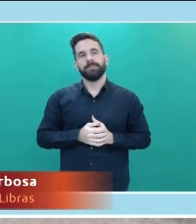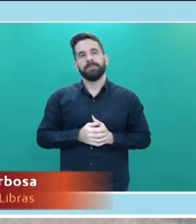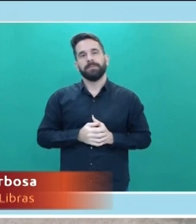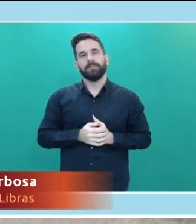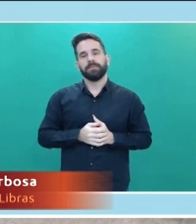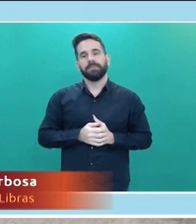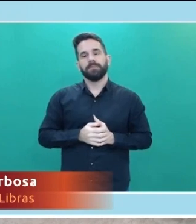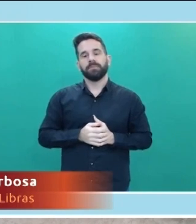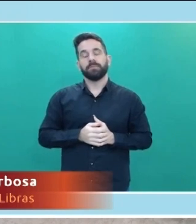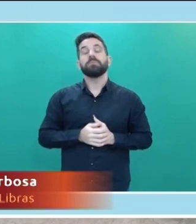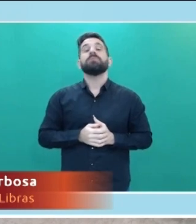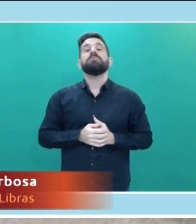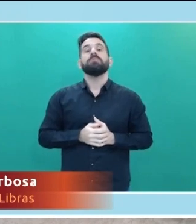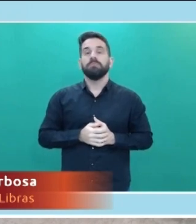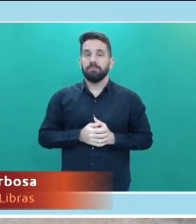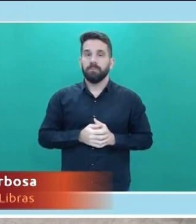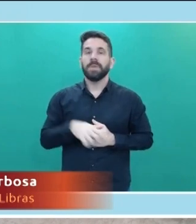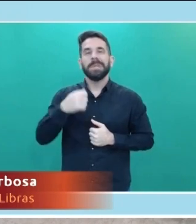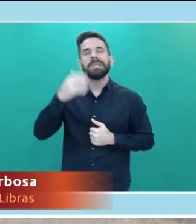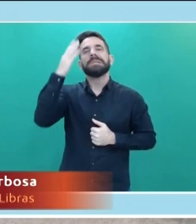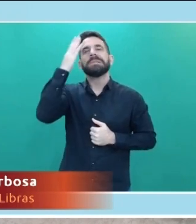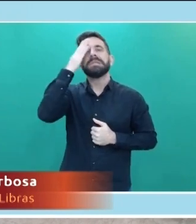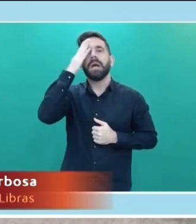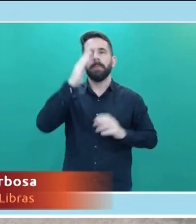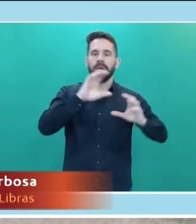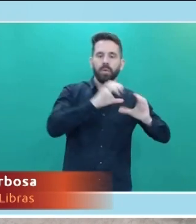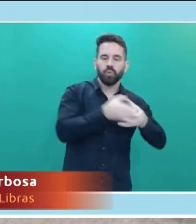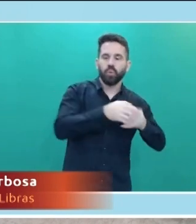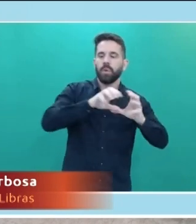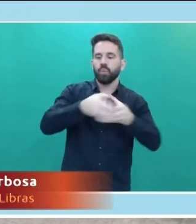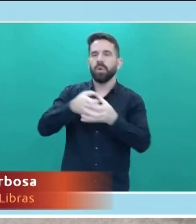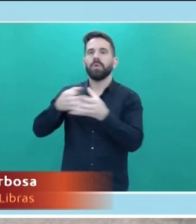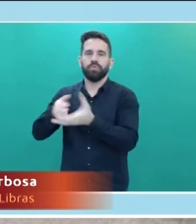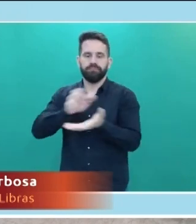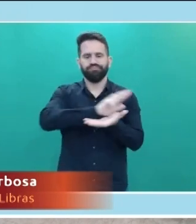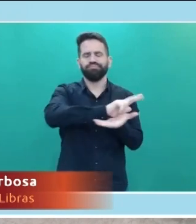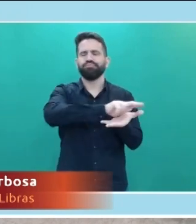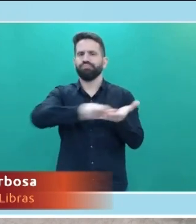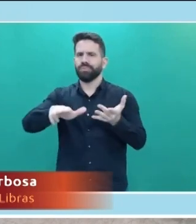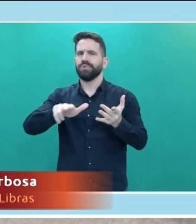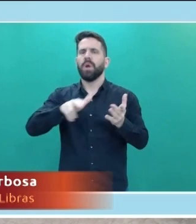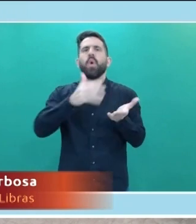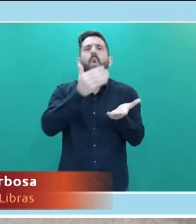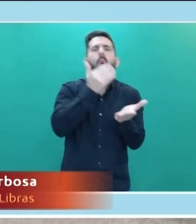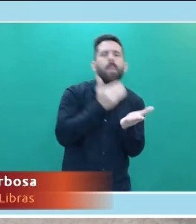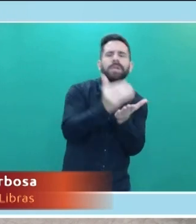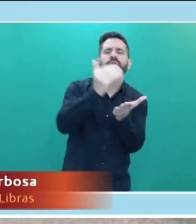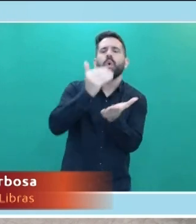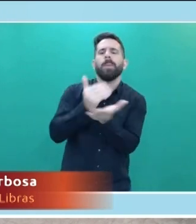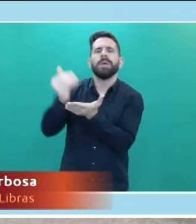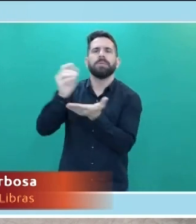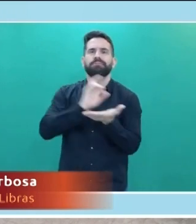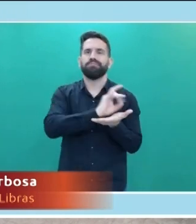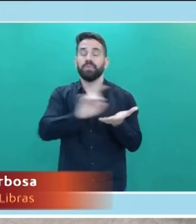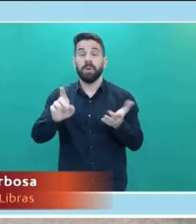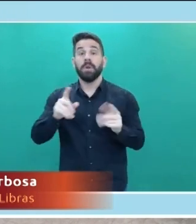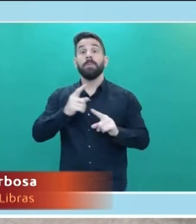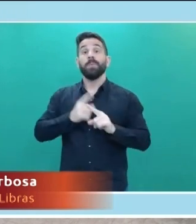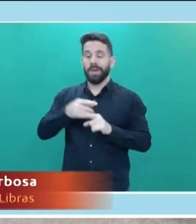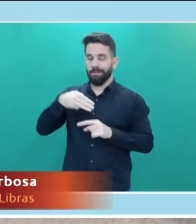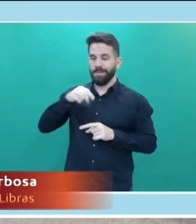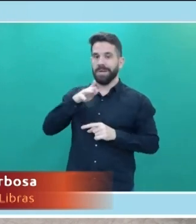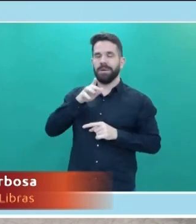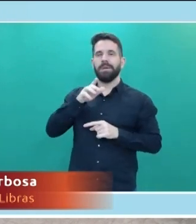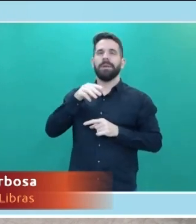onde vem cada subcultura, porque até mesmo dentro dos incels, por exemplo, nem todos apresentam a misoginia extrema,